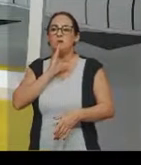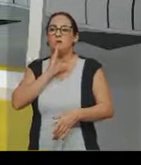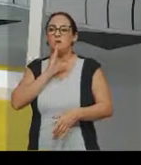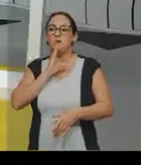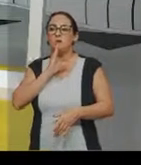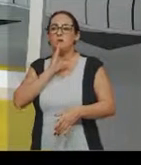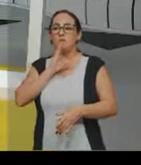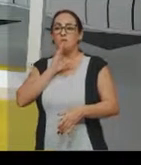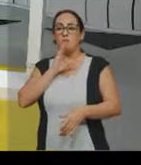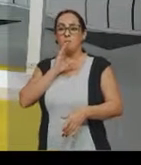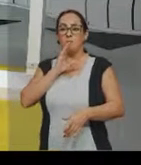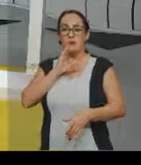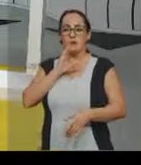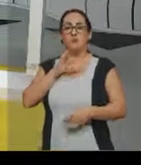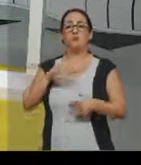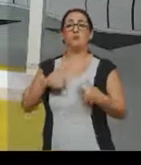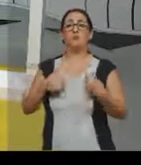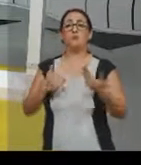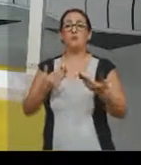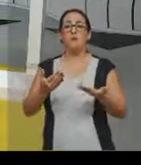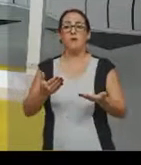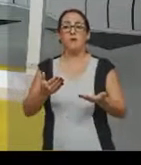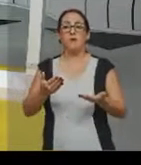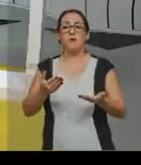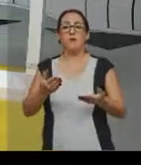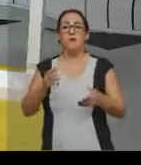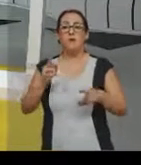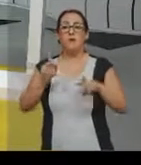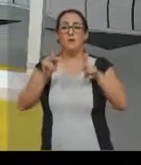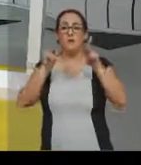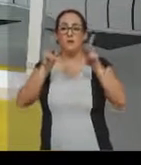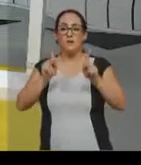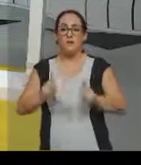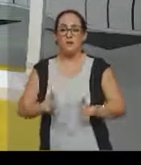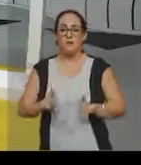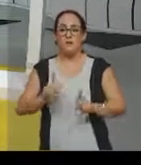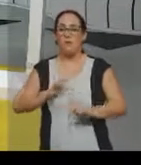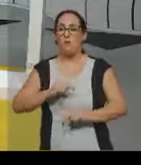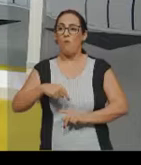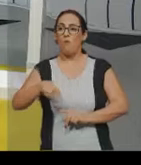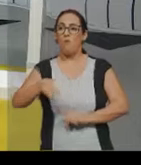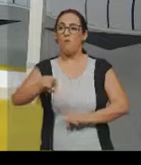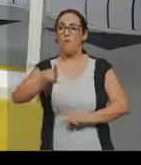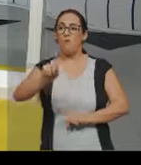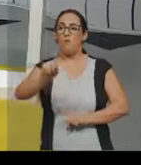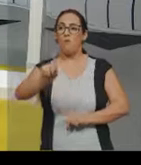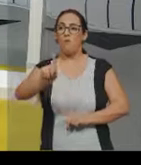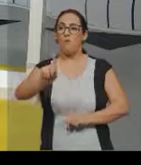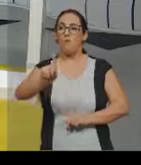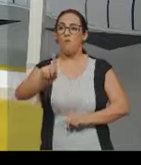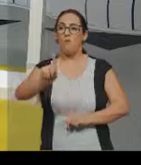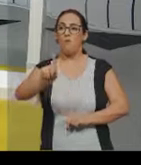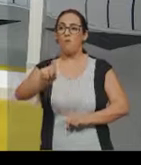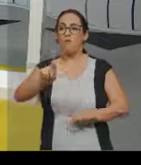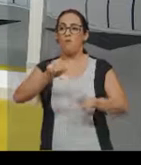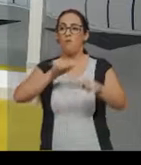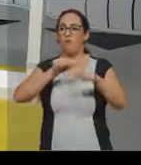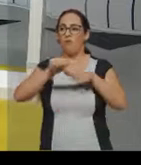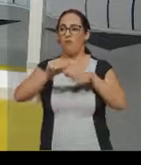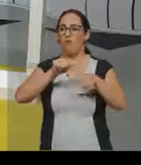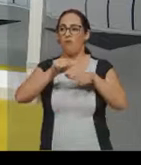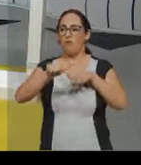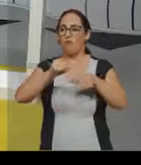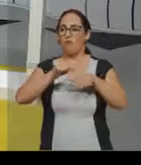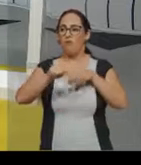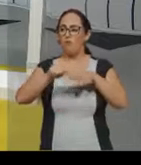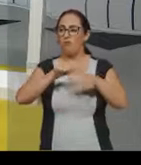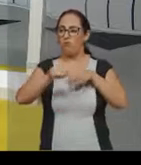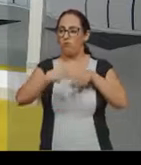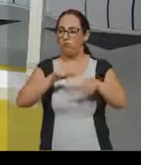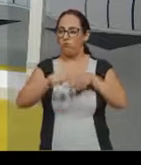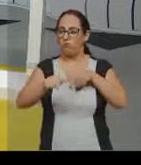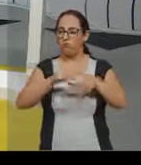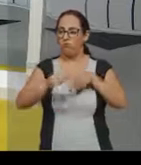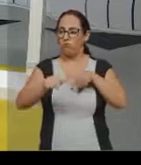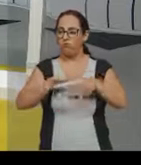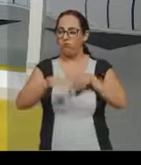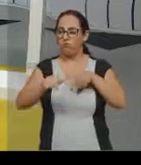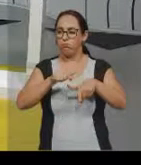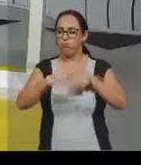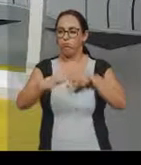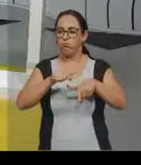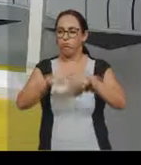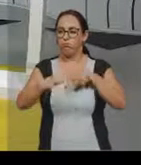pior remuneração, né? Essas pessoas se deslocavam para lá e trabalhavam muito, né? Trabalhavam